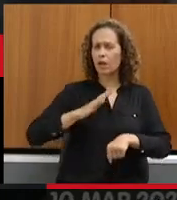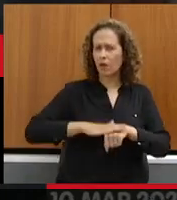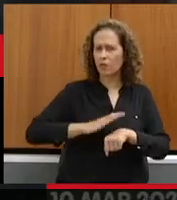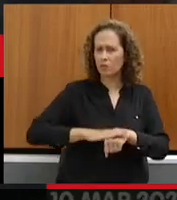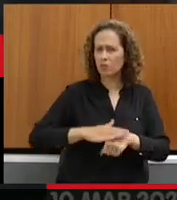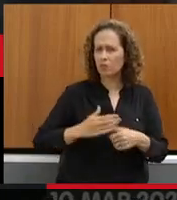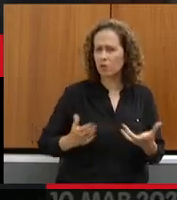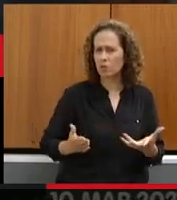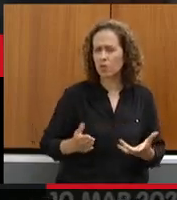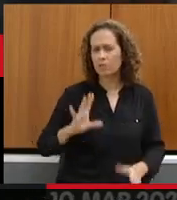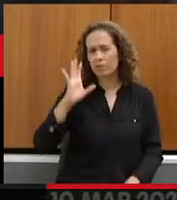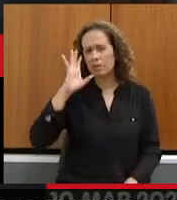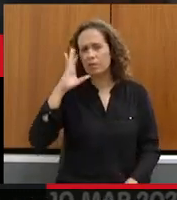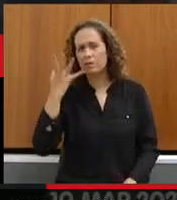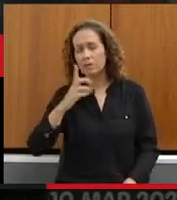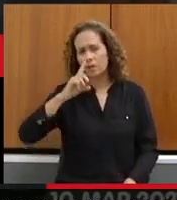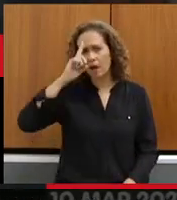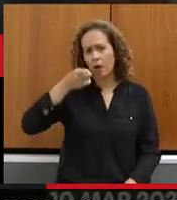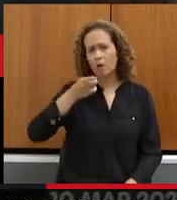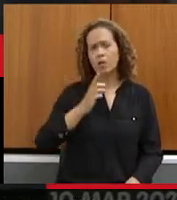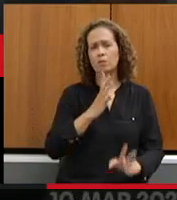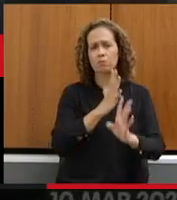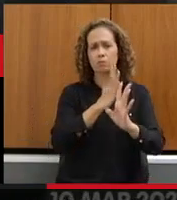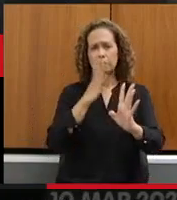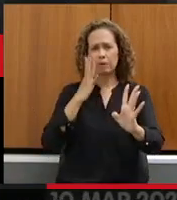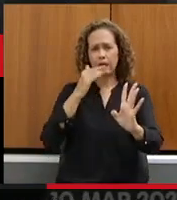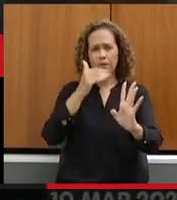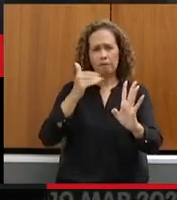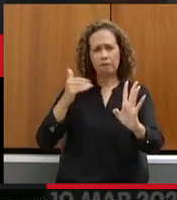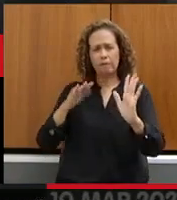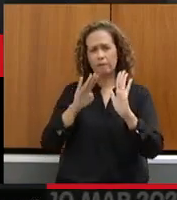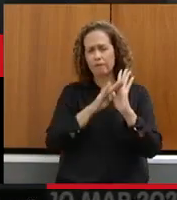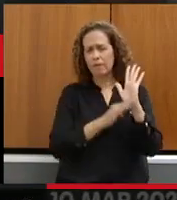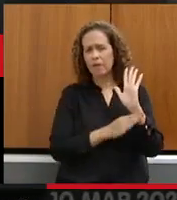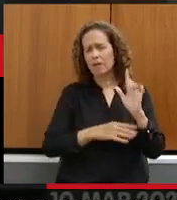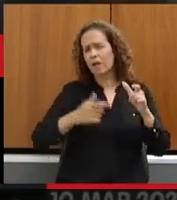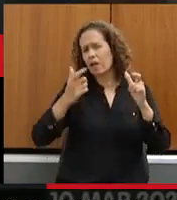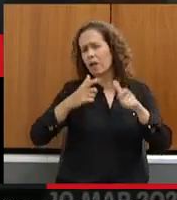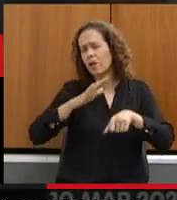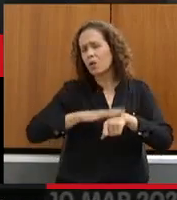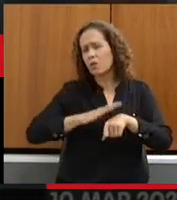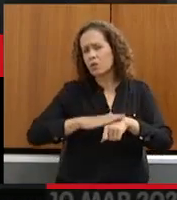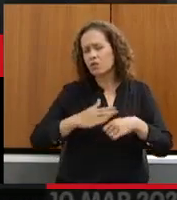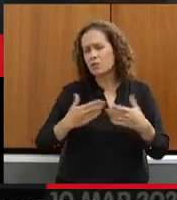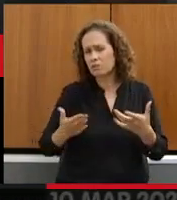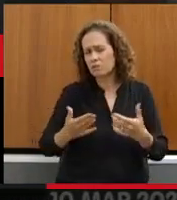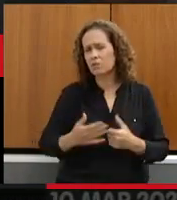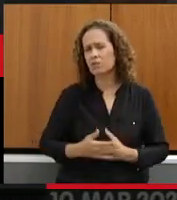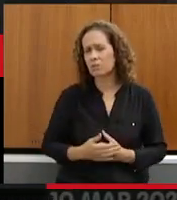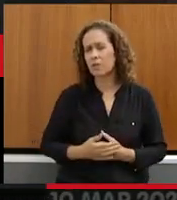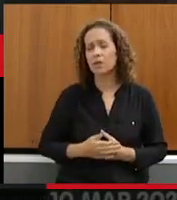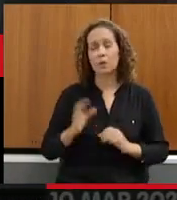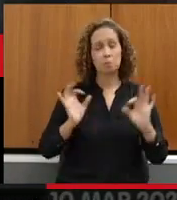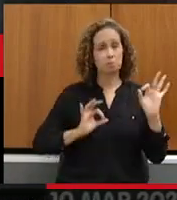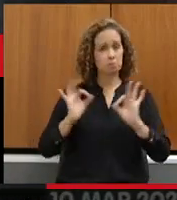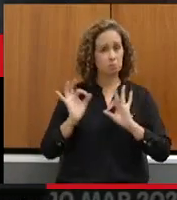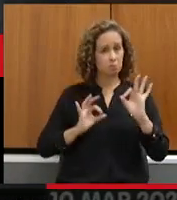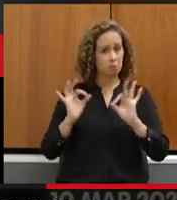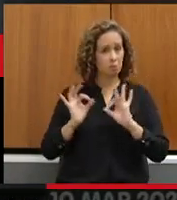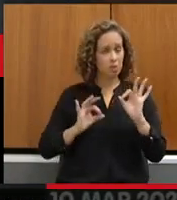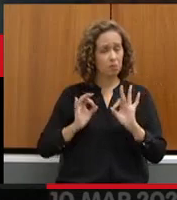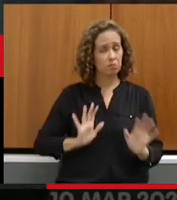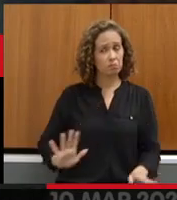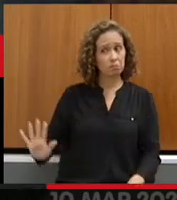determinar Essa ordem de vacinação e aonde que ela está essa autonomia determinada nem aonde no plano de Nacional imunização